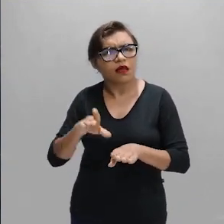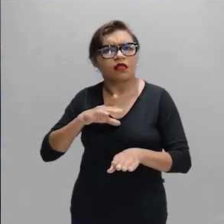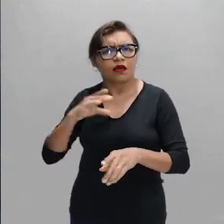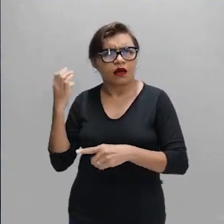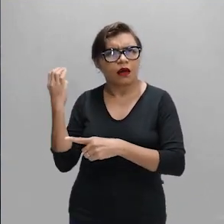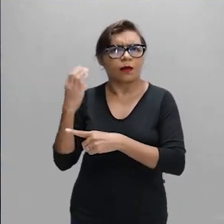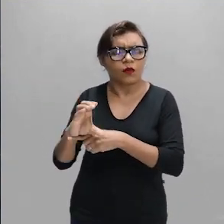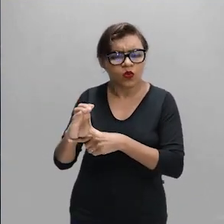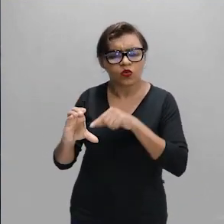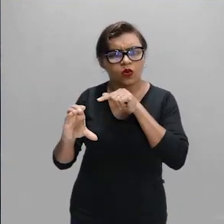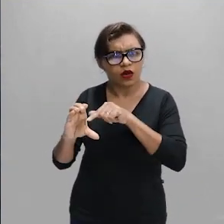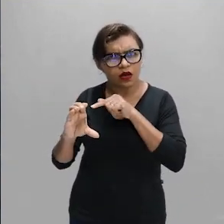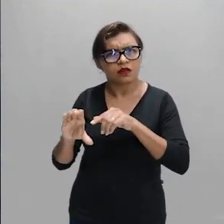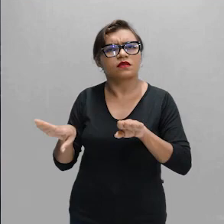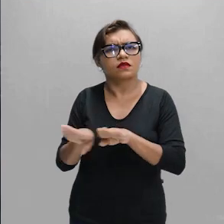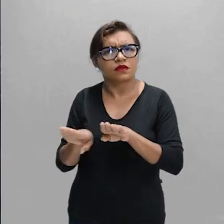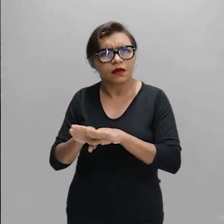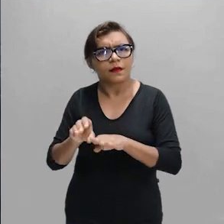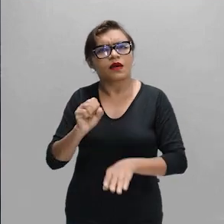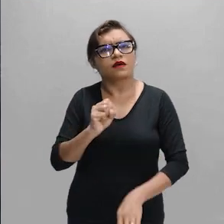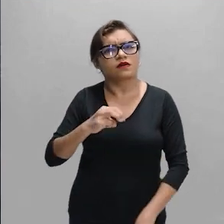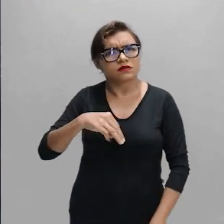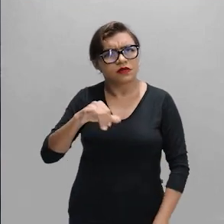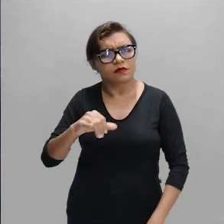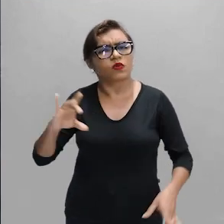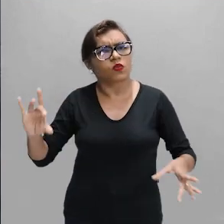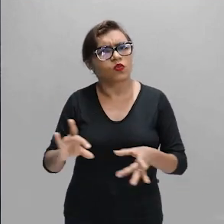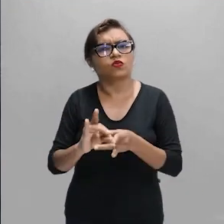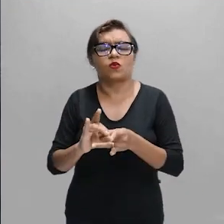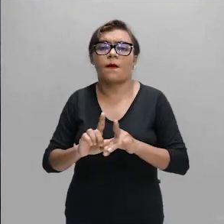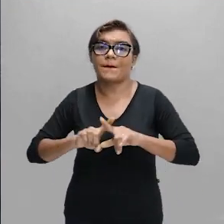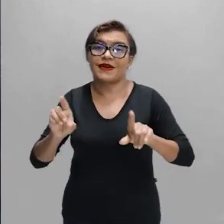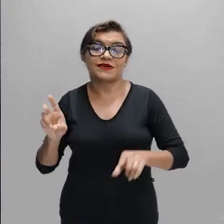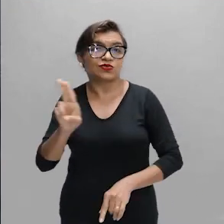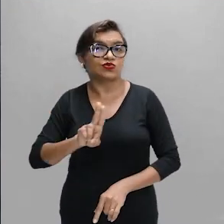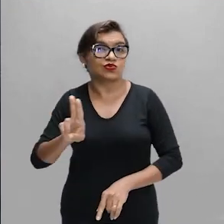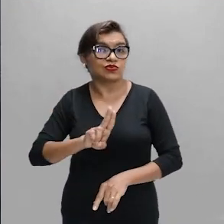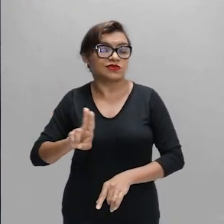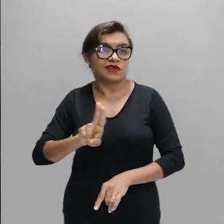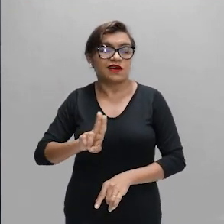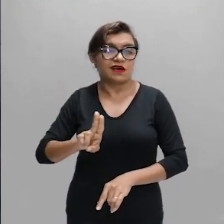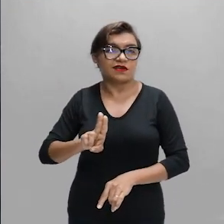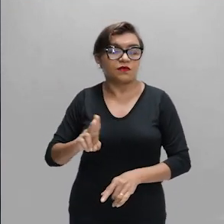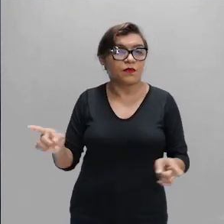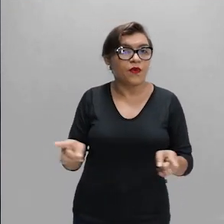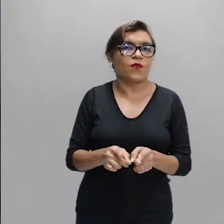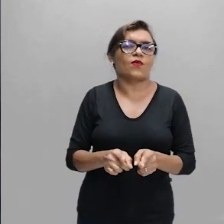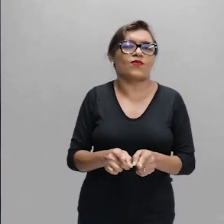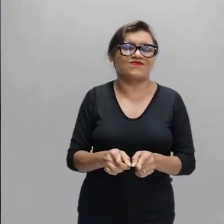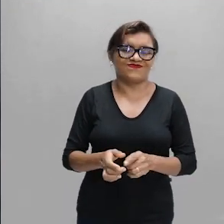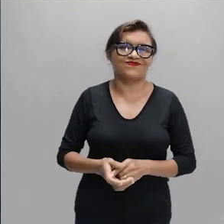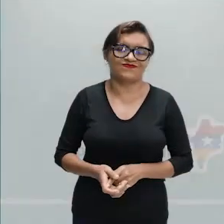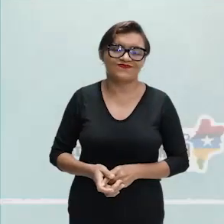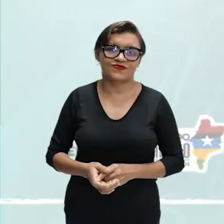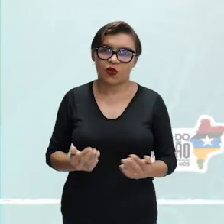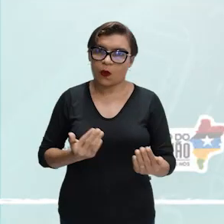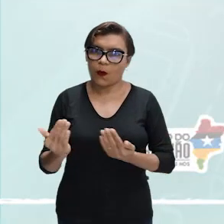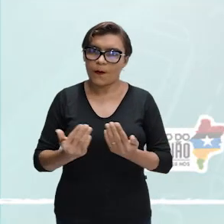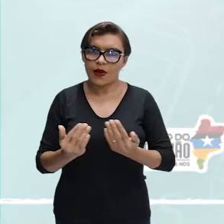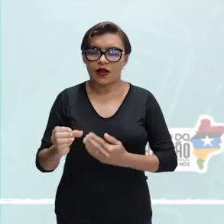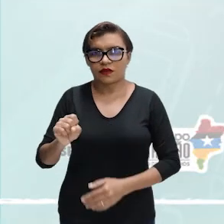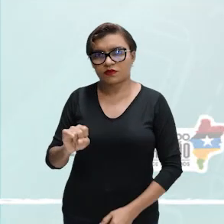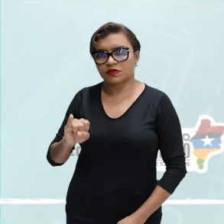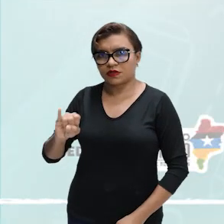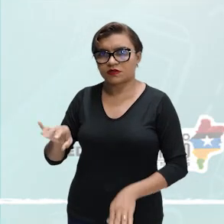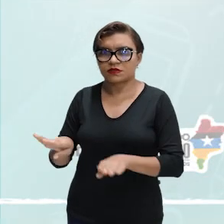carbono também é considerado um semicondutor, mas ele não é tão utilizado quanto o silício e o germânio. Então na tabela